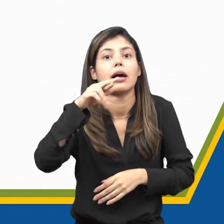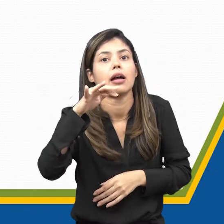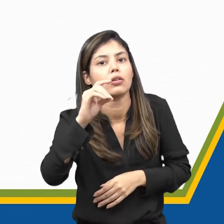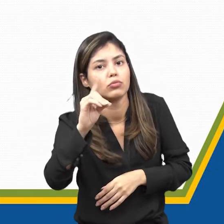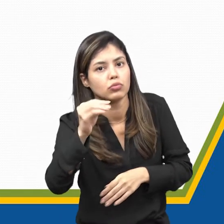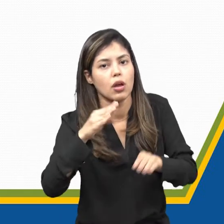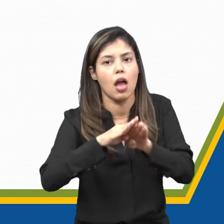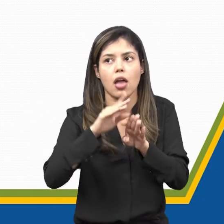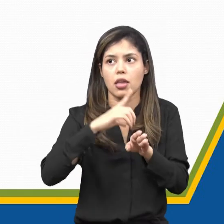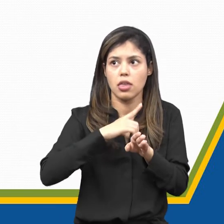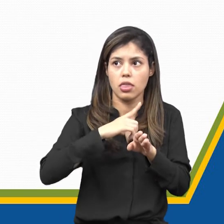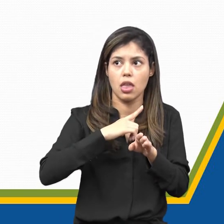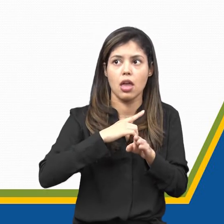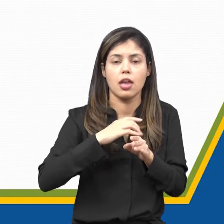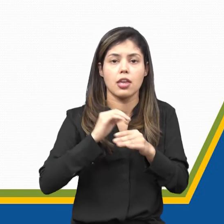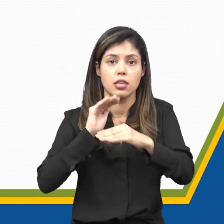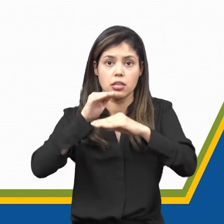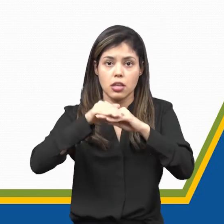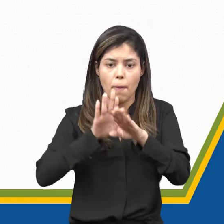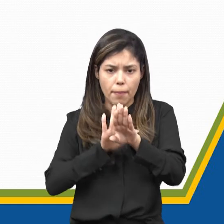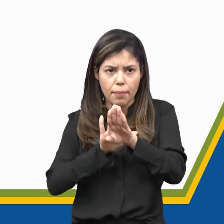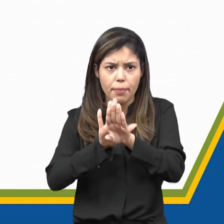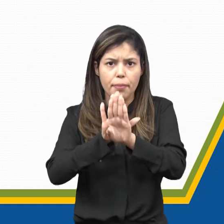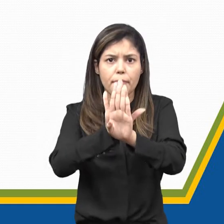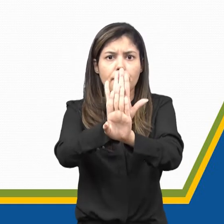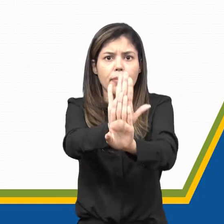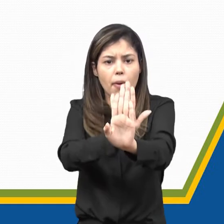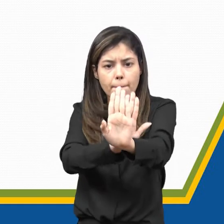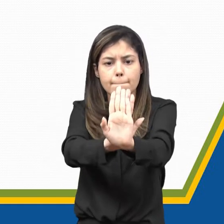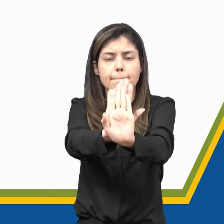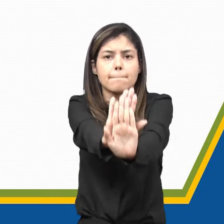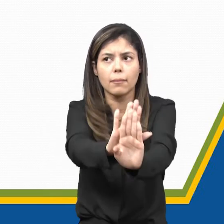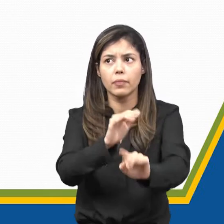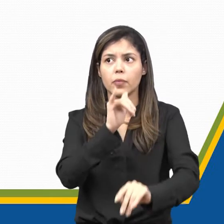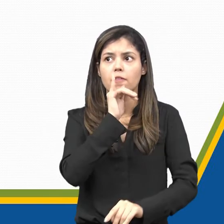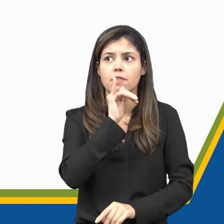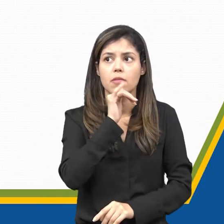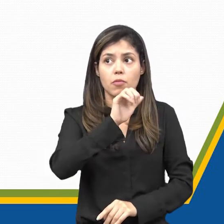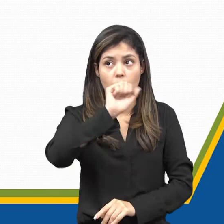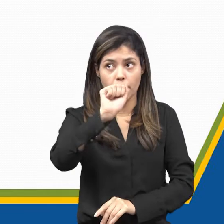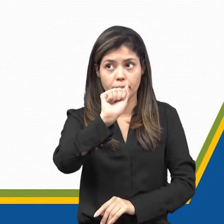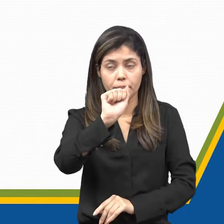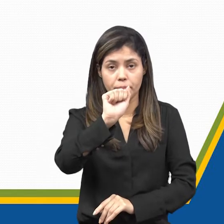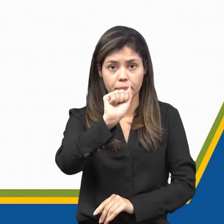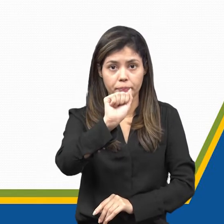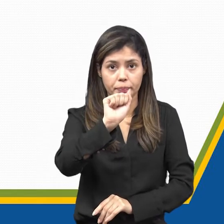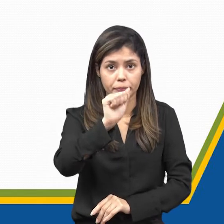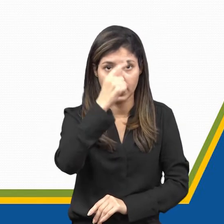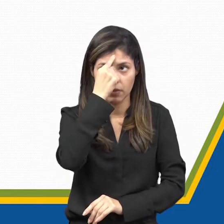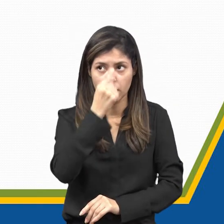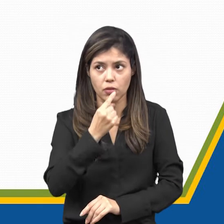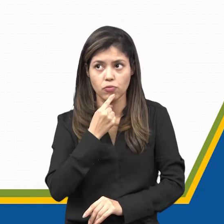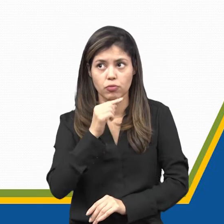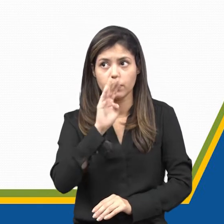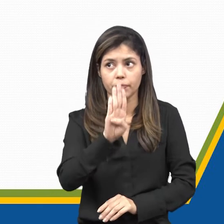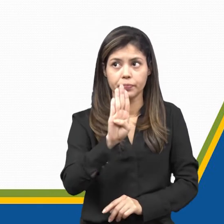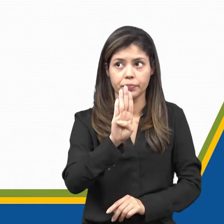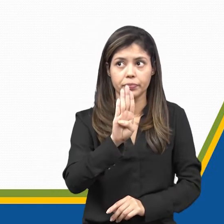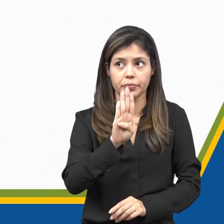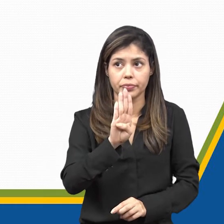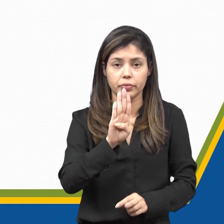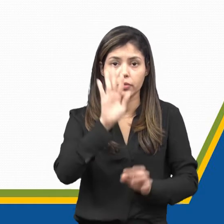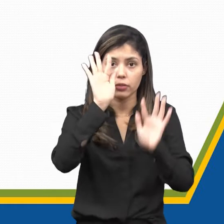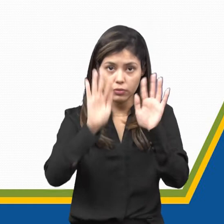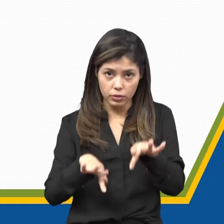do banco o mais distante possível para frente. Percebam que tem a figura A, que é o inicial, e a figura B, que é o